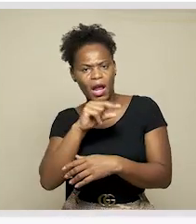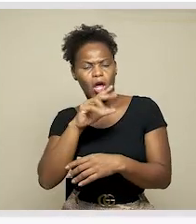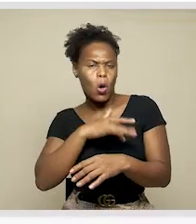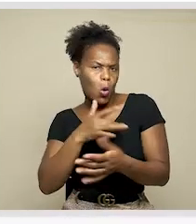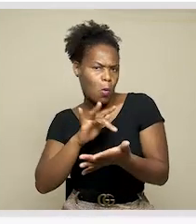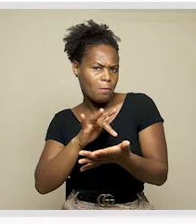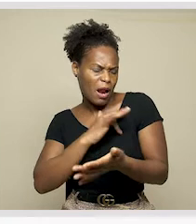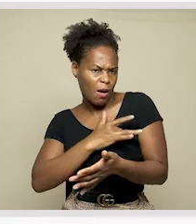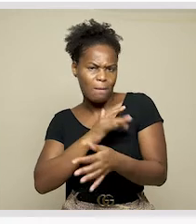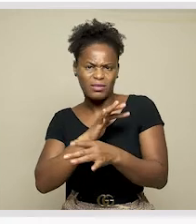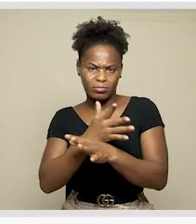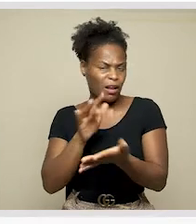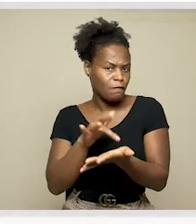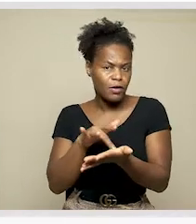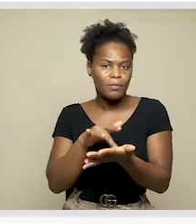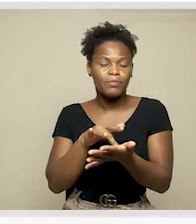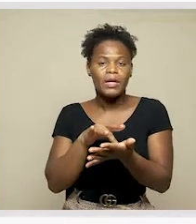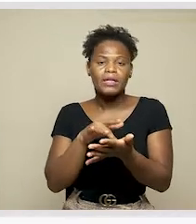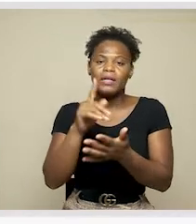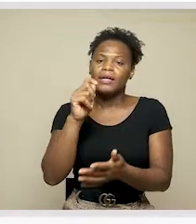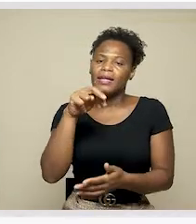sobre temáticas socioculturais,